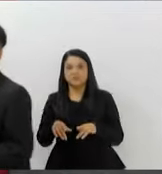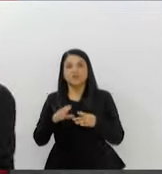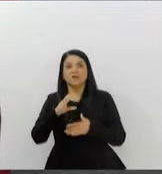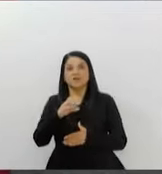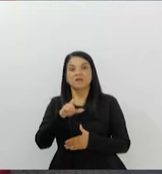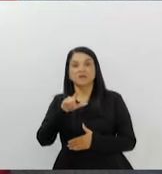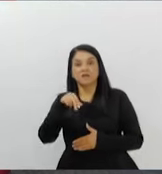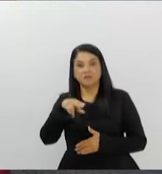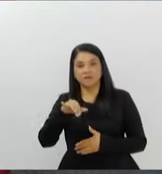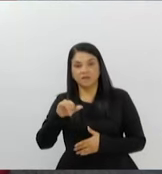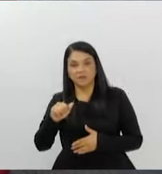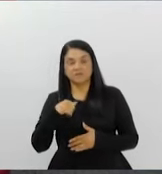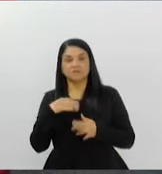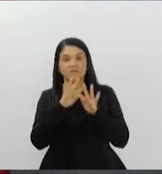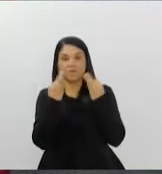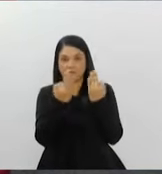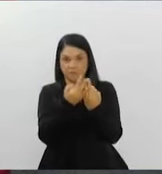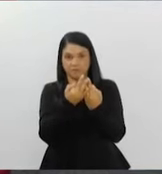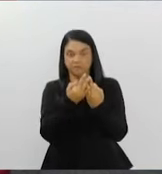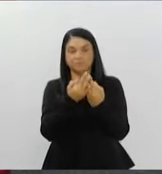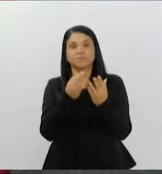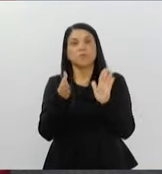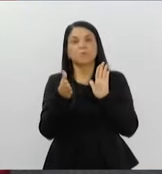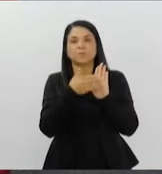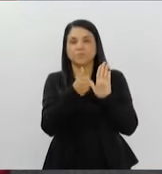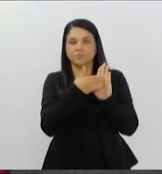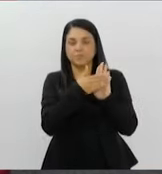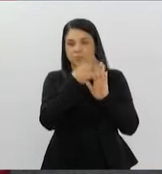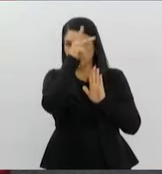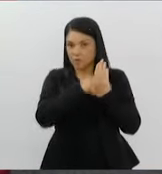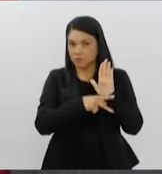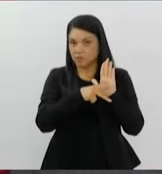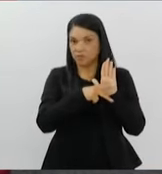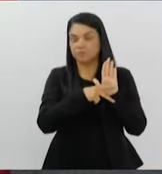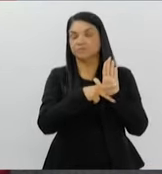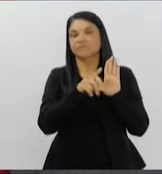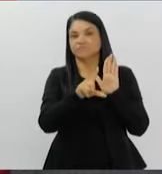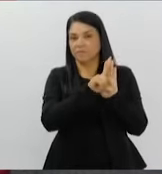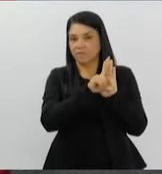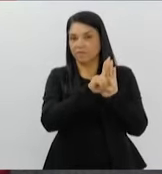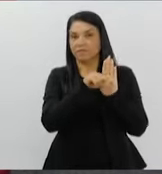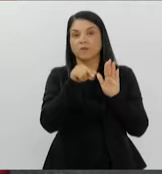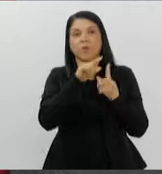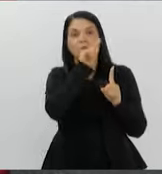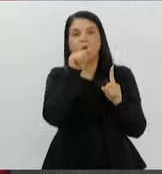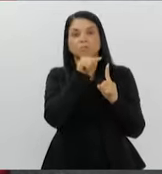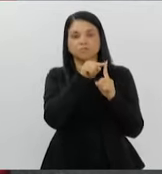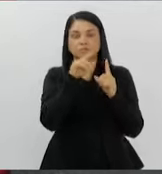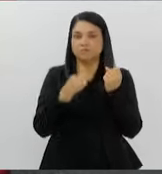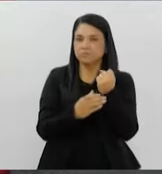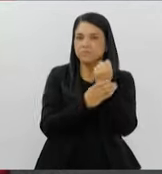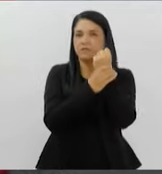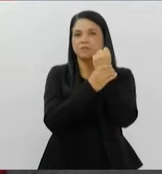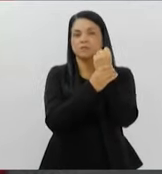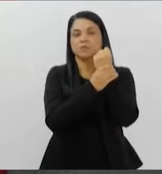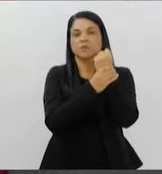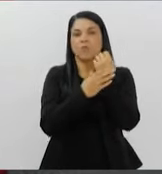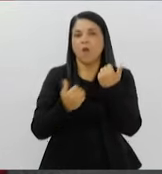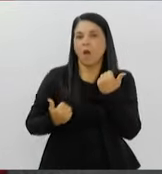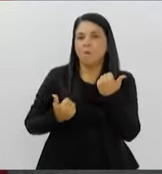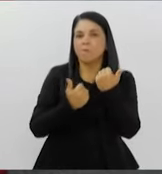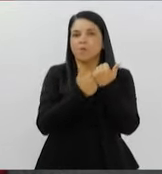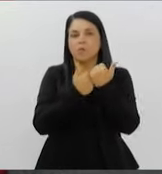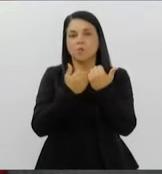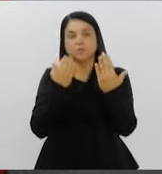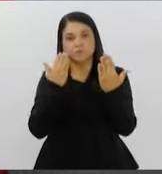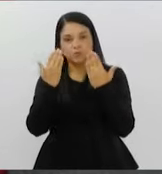clínicas de família. E a proposta do projeto tem como objetivo objetivo garantir esse apoio psicológico